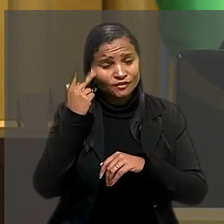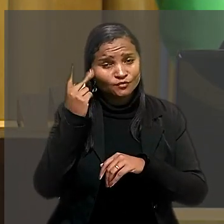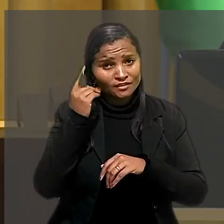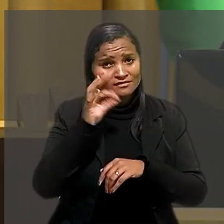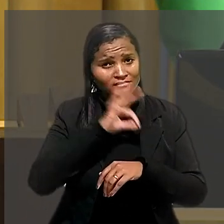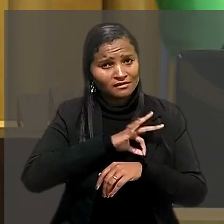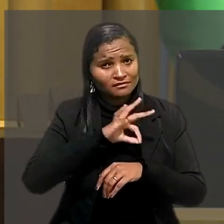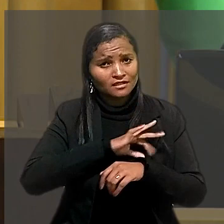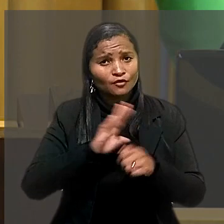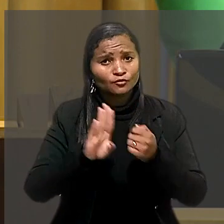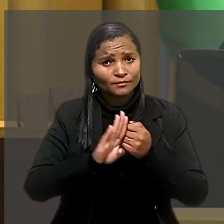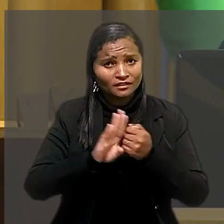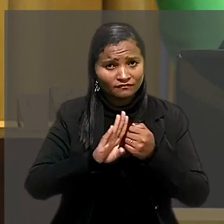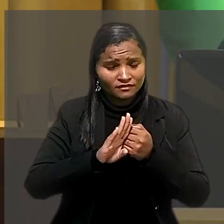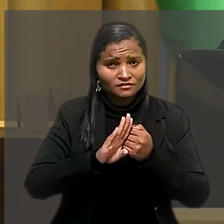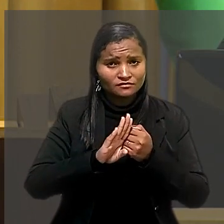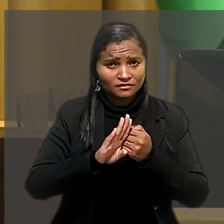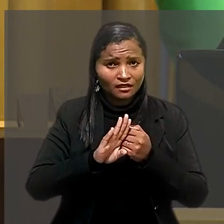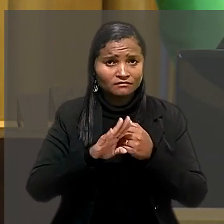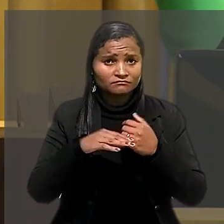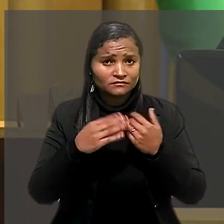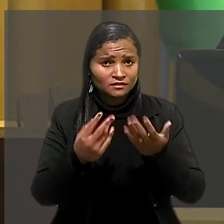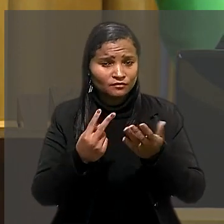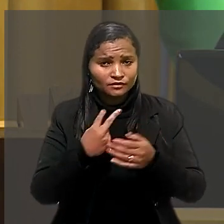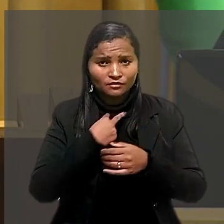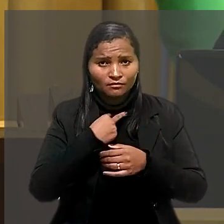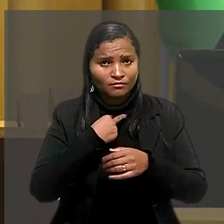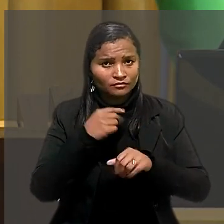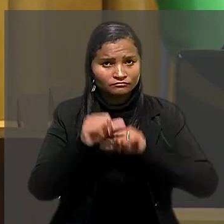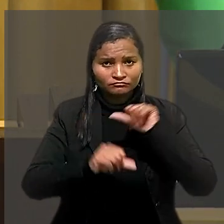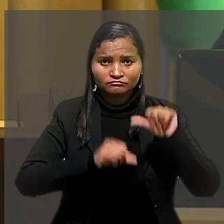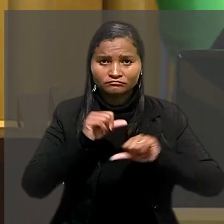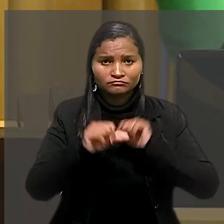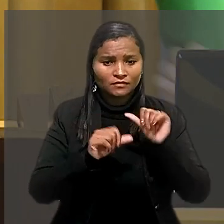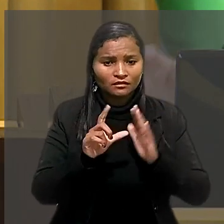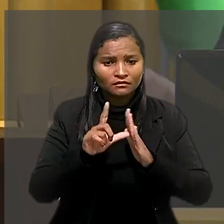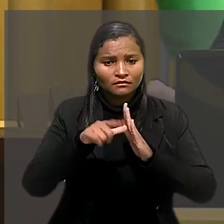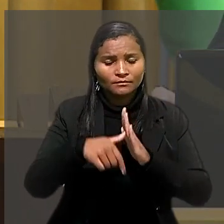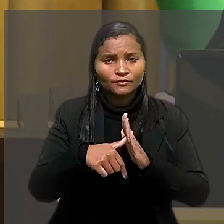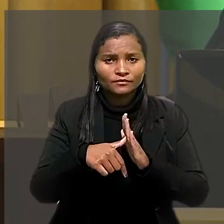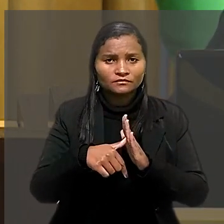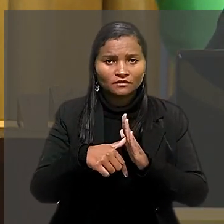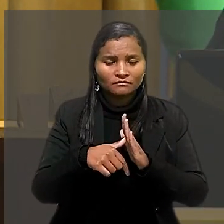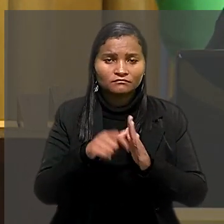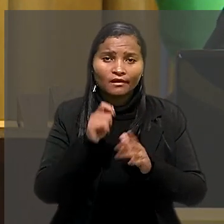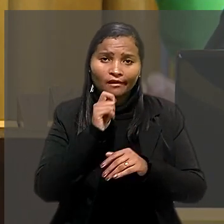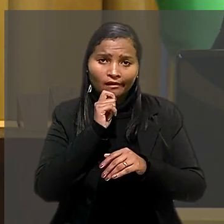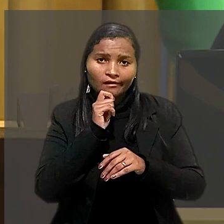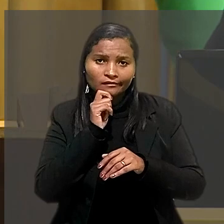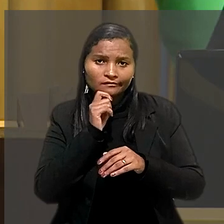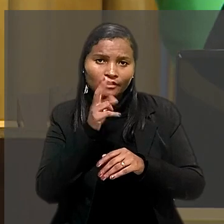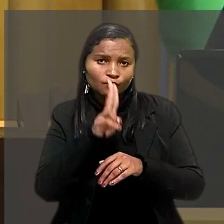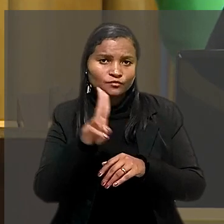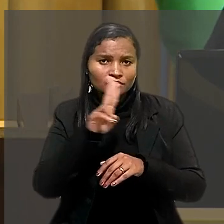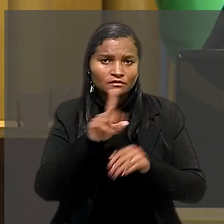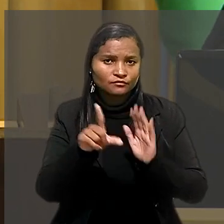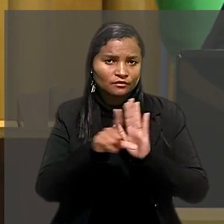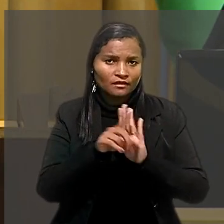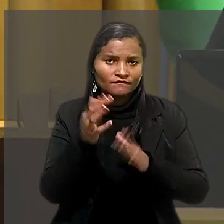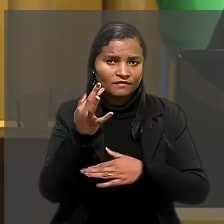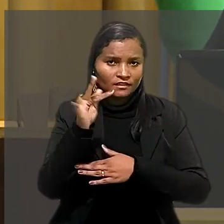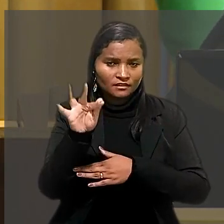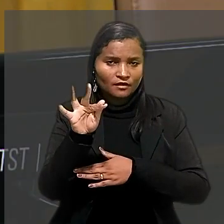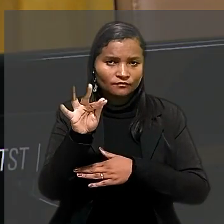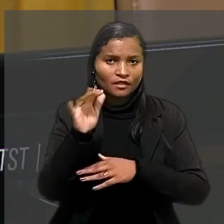natureza salarial do benefício e essa previsão não pode ser alterada posteriormente, ainda que por meio da